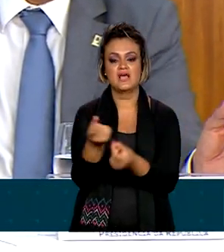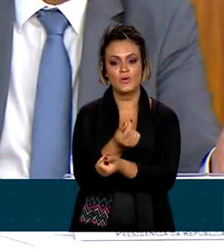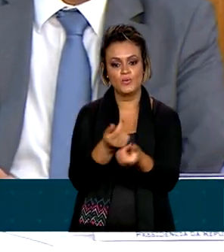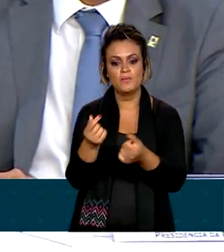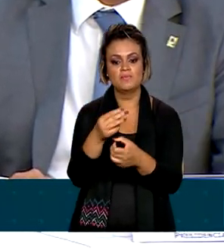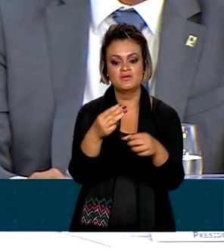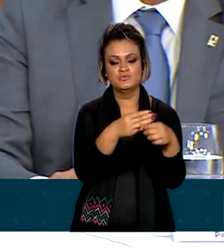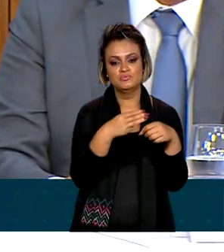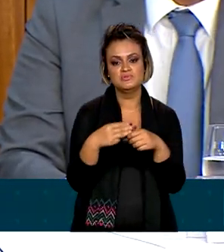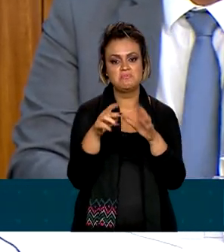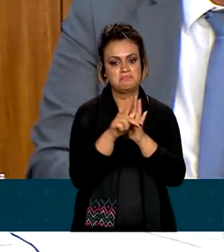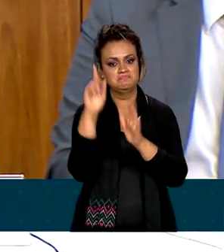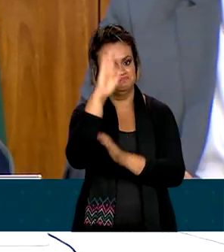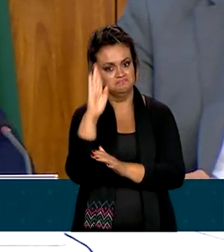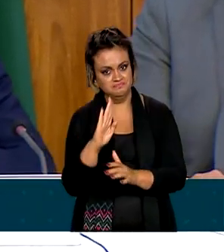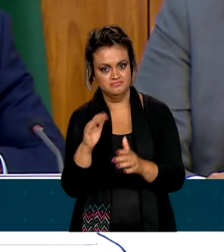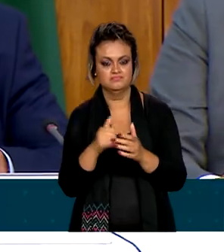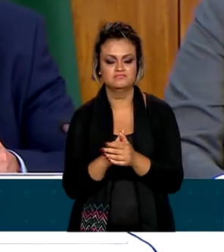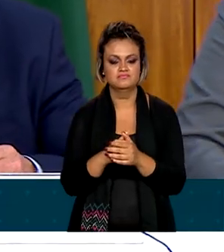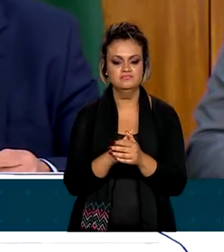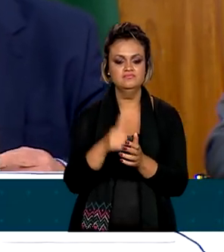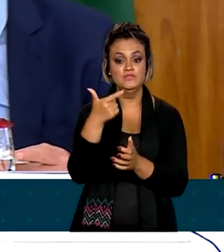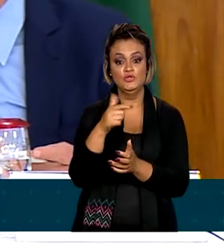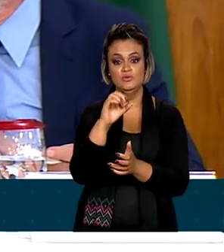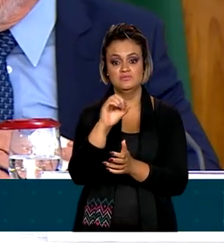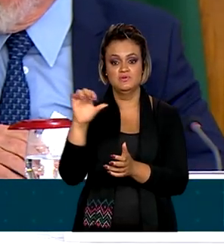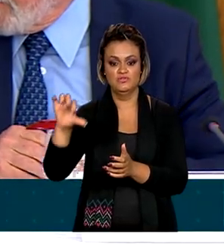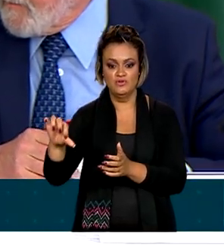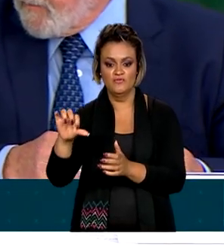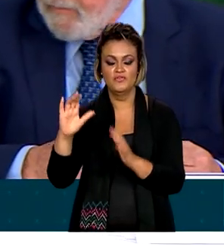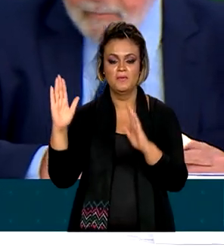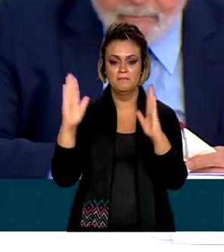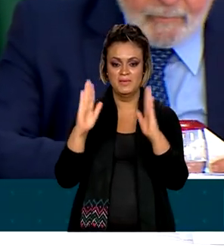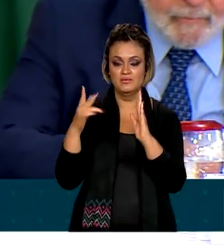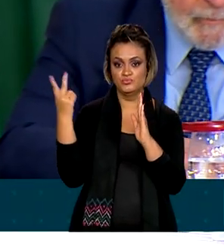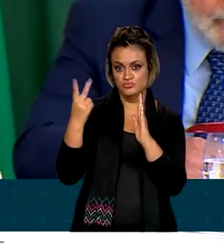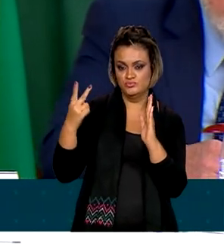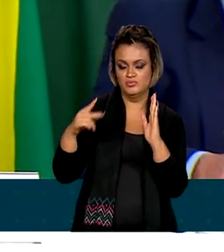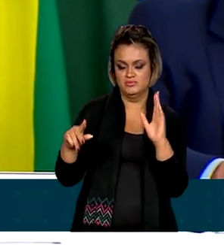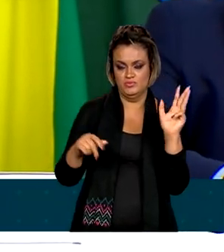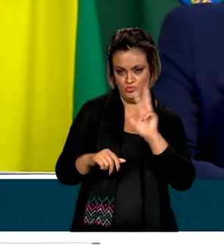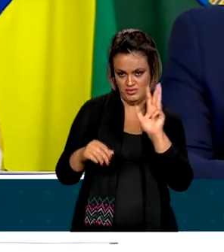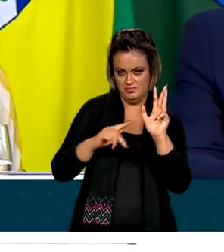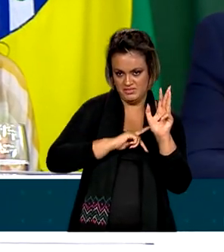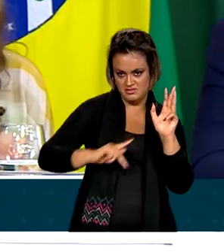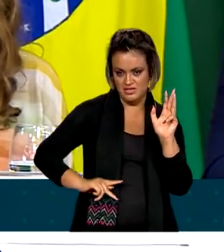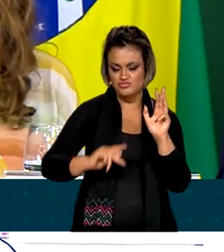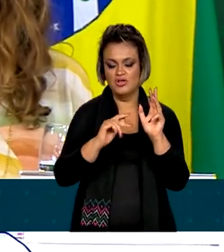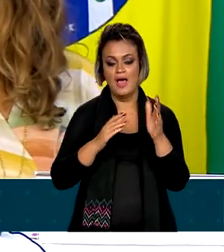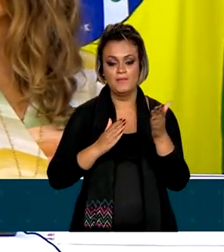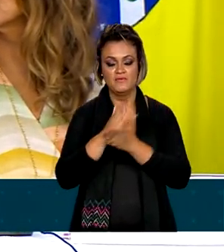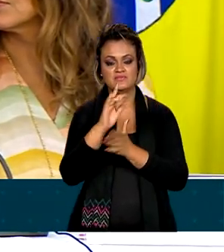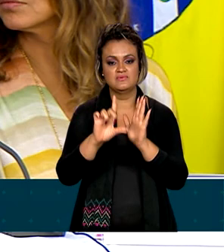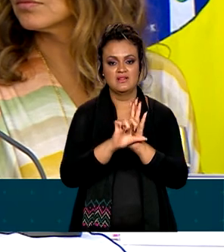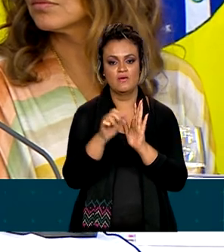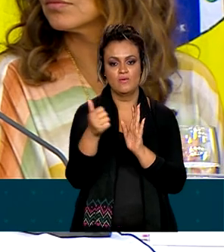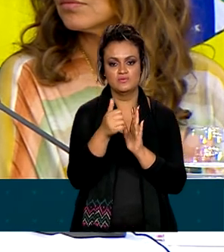dos municípios brasileiros. Em 2009, no segundo mandato do presidente Lula, a sanção da